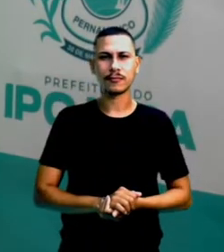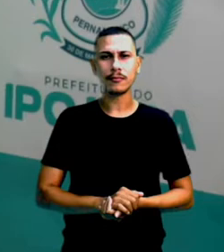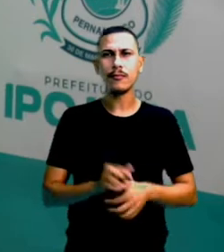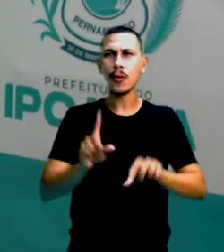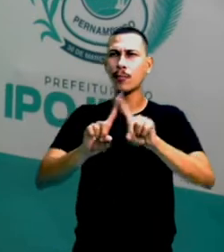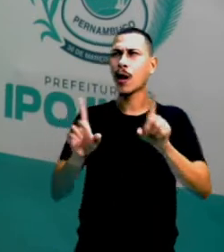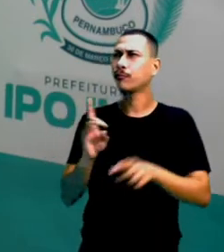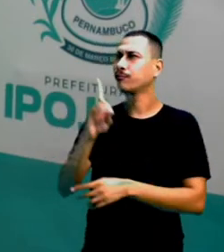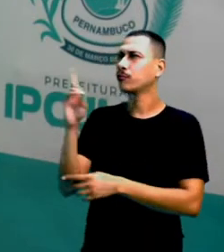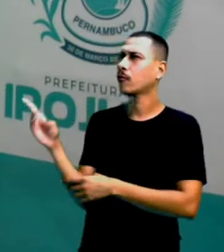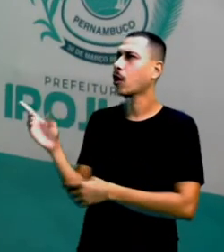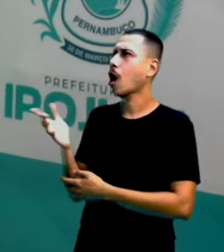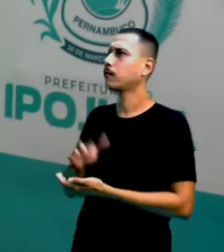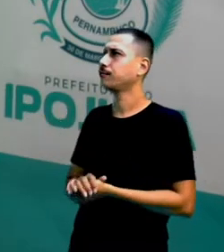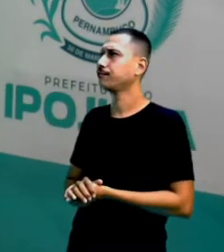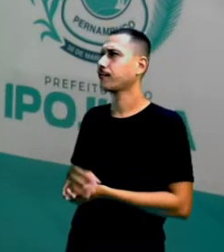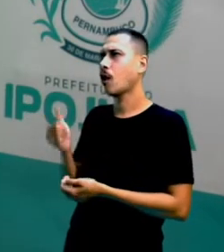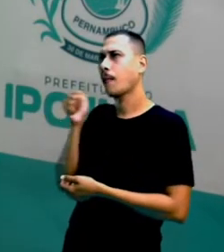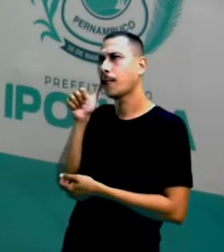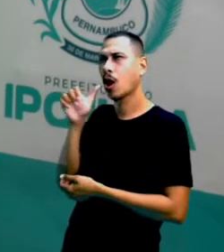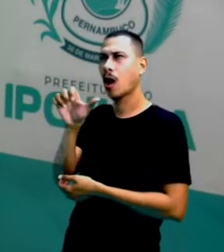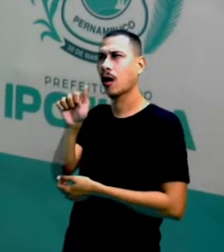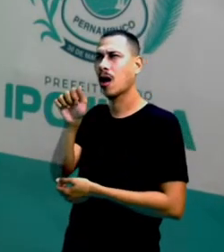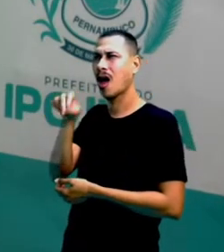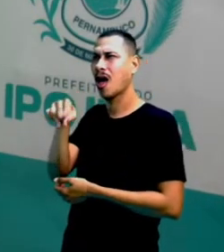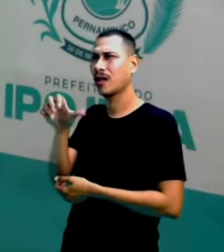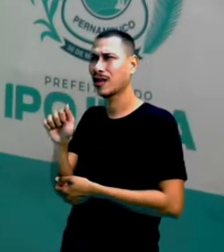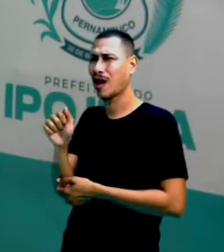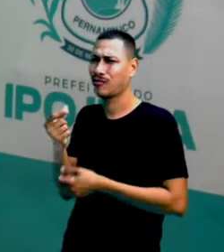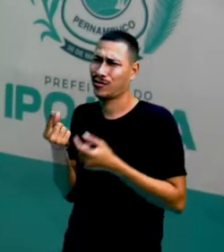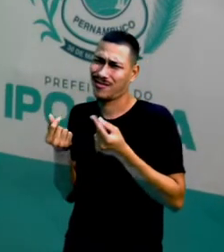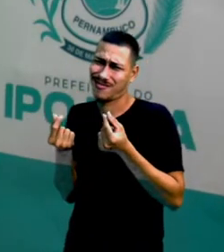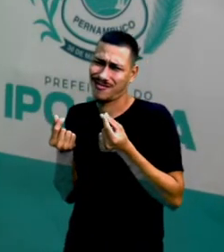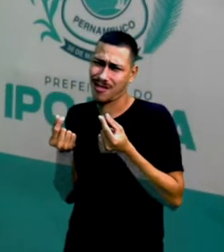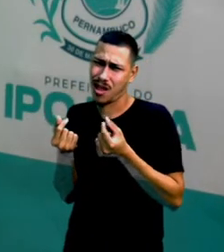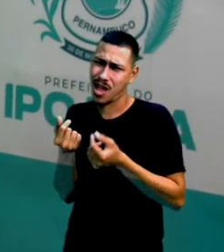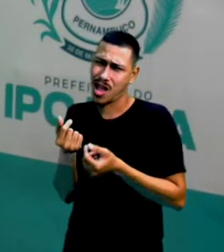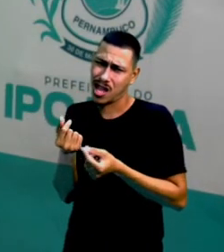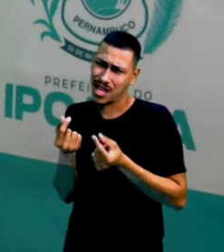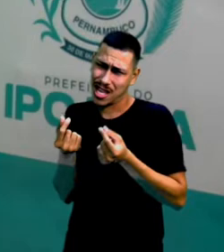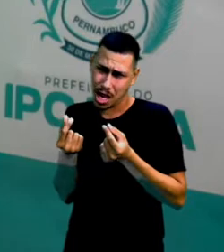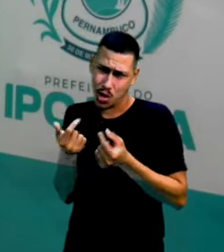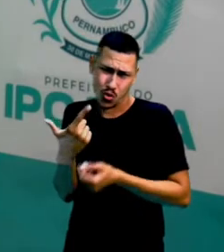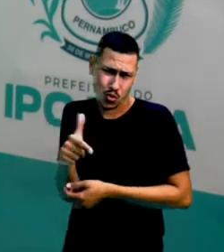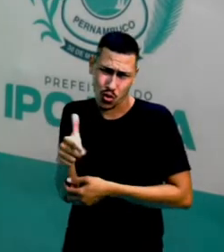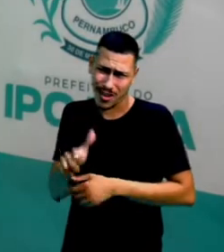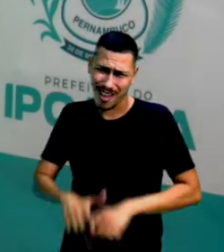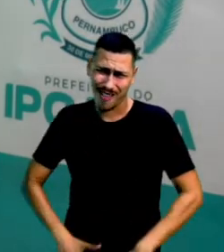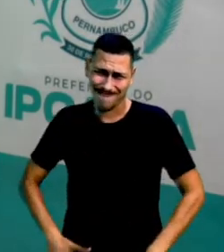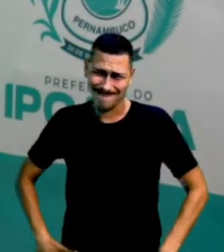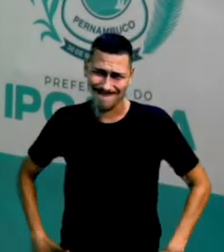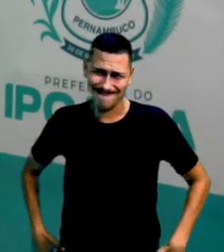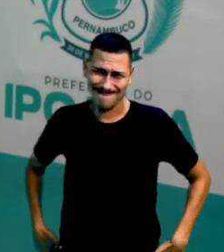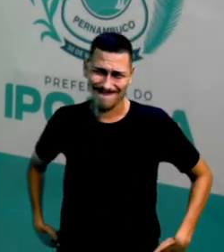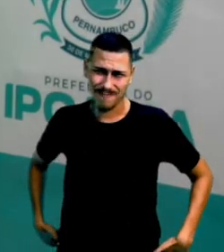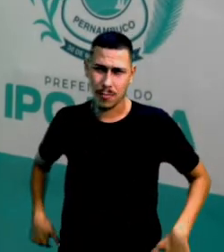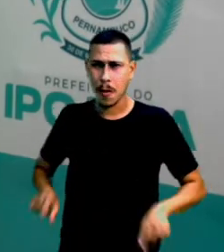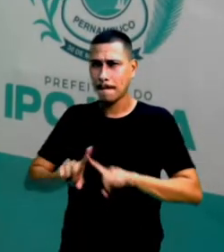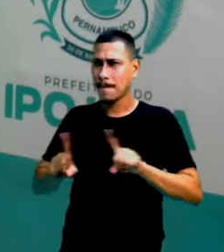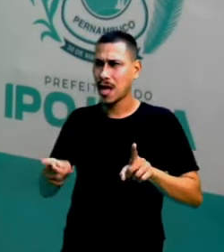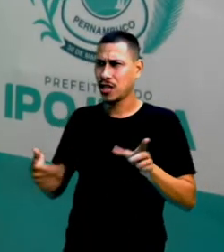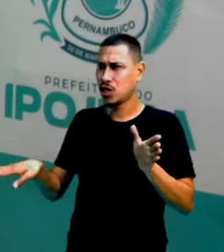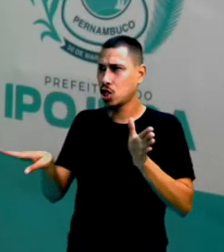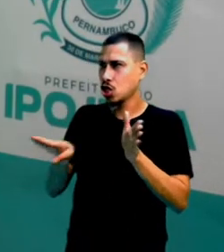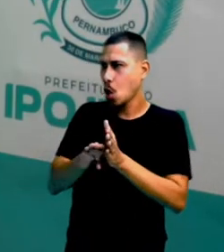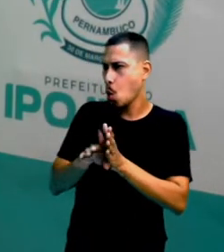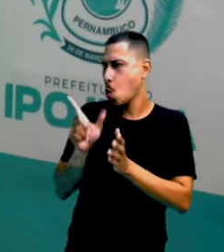belo dia, ela estava passando por muitas dificuldades financeiras. Quem nunca passou, né? E aí ela chegou nas margens